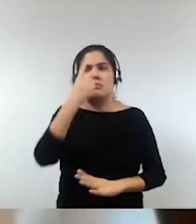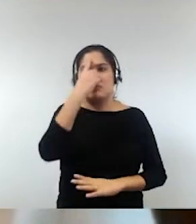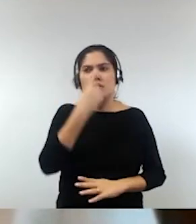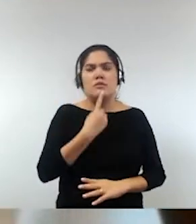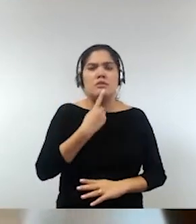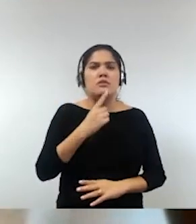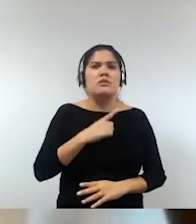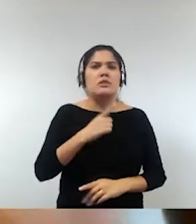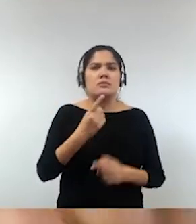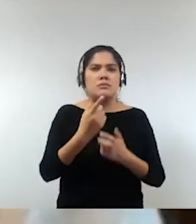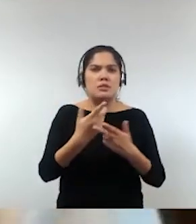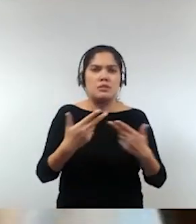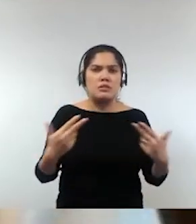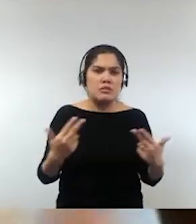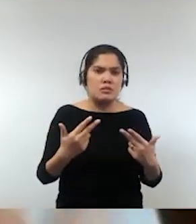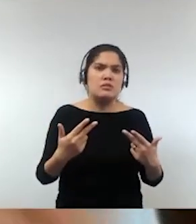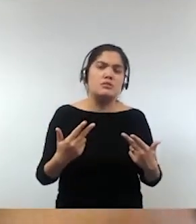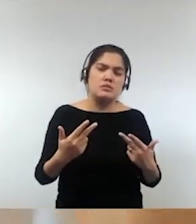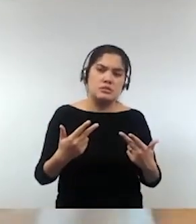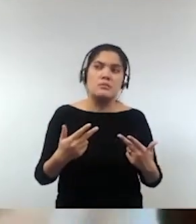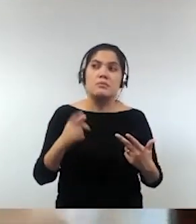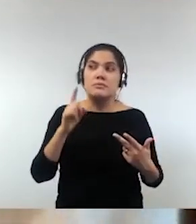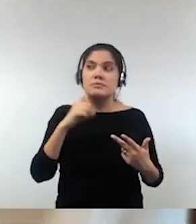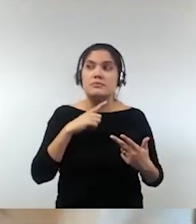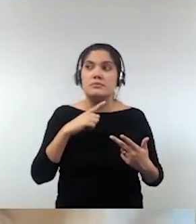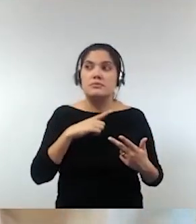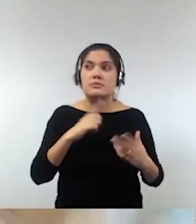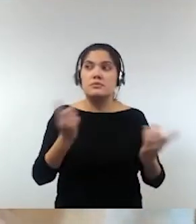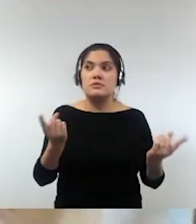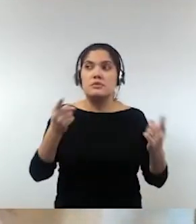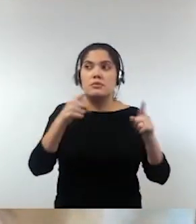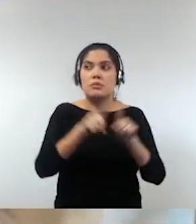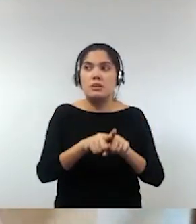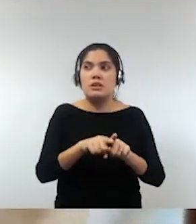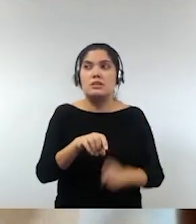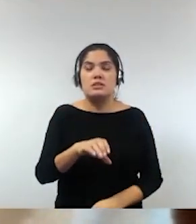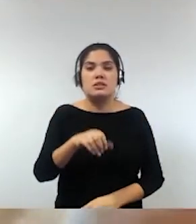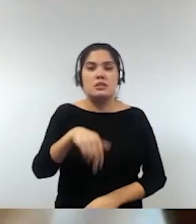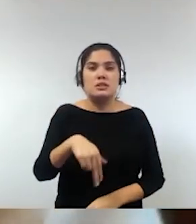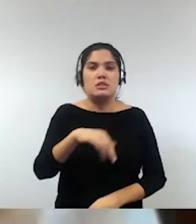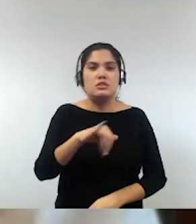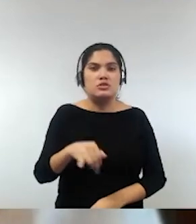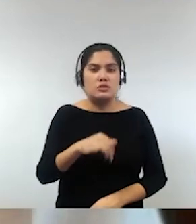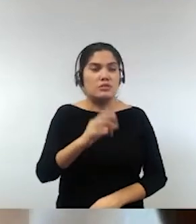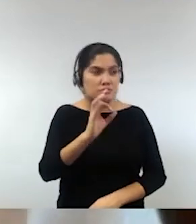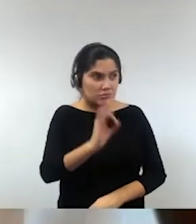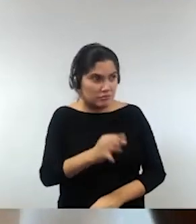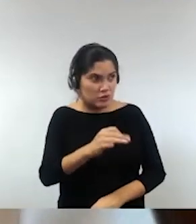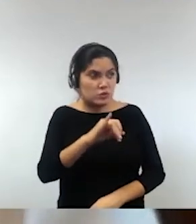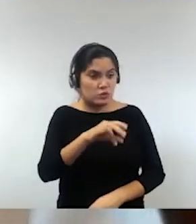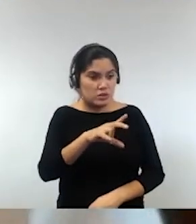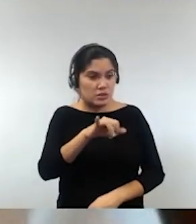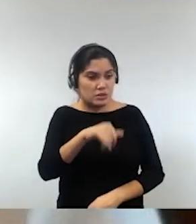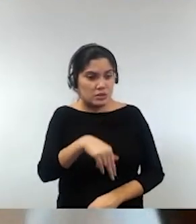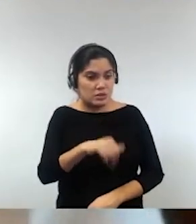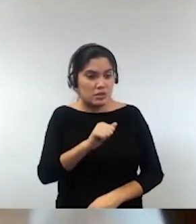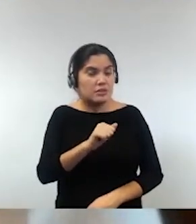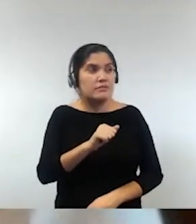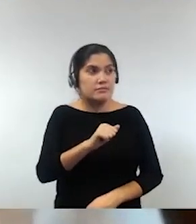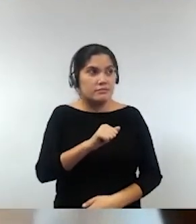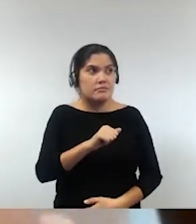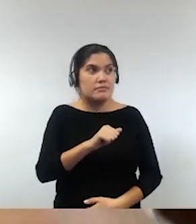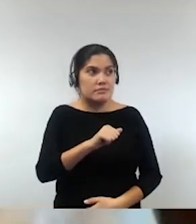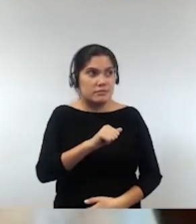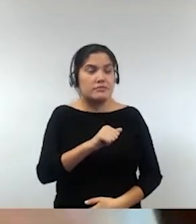mais uma coisa, a ESA Nacional firmou uma parceria com o CNJ, né, Juliana? A coisa de um mês,